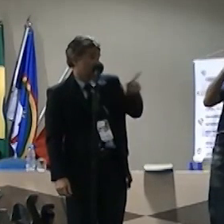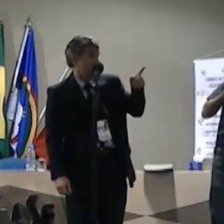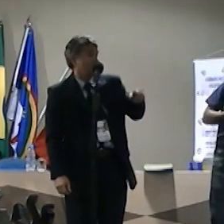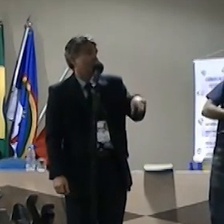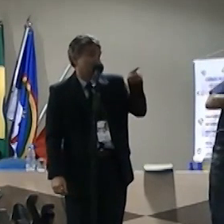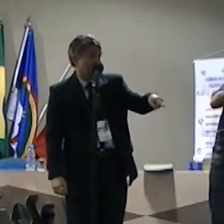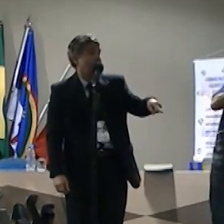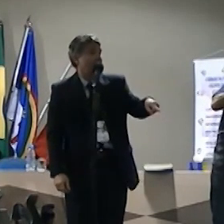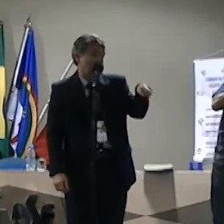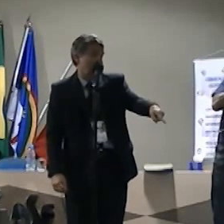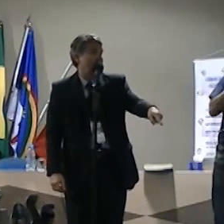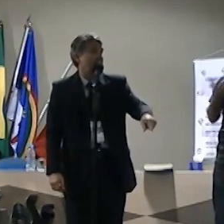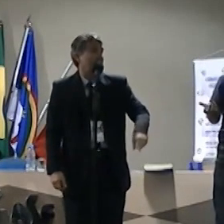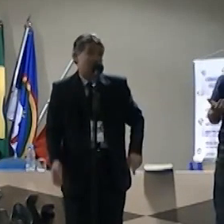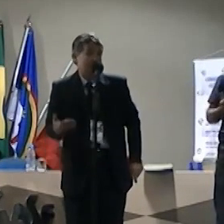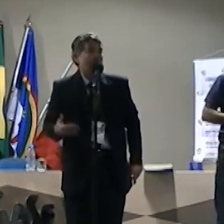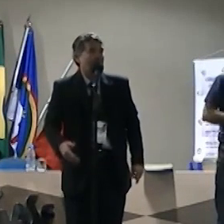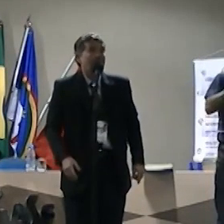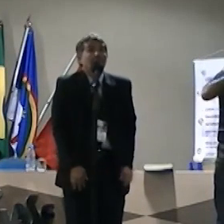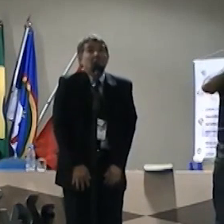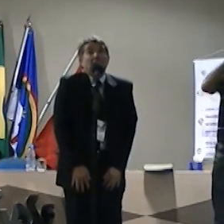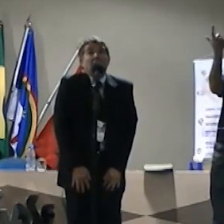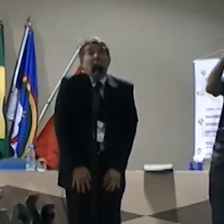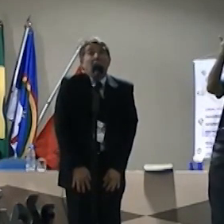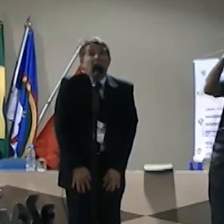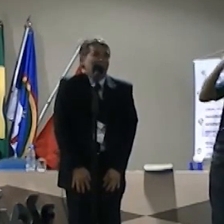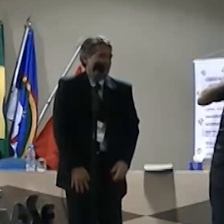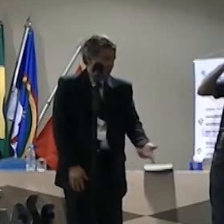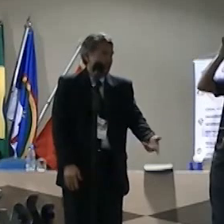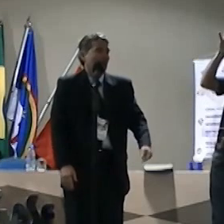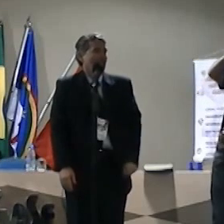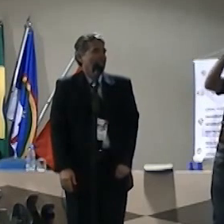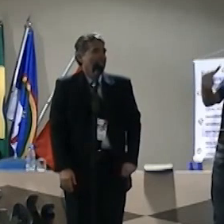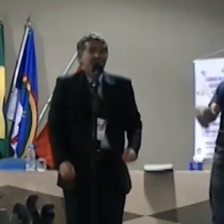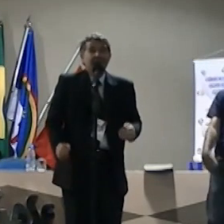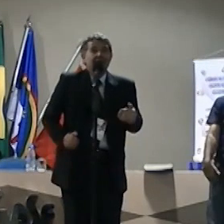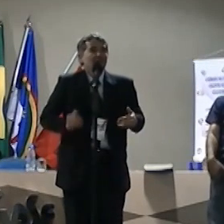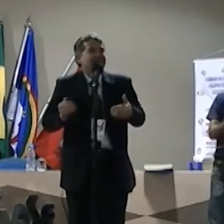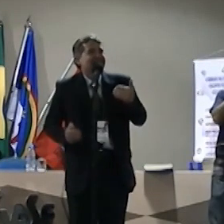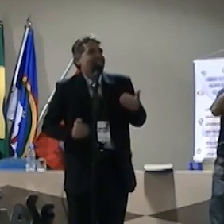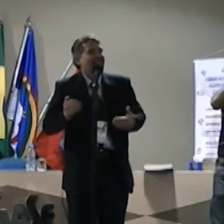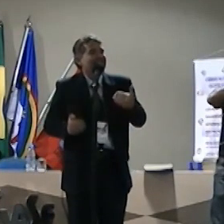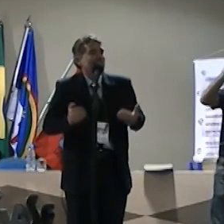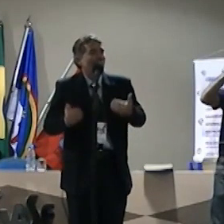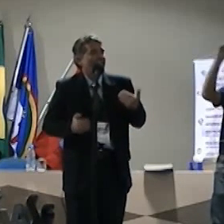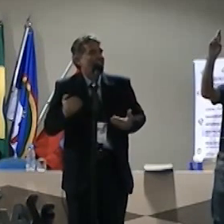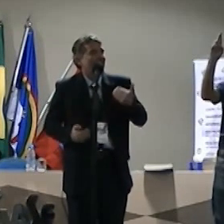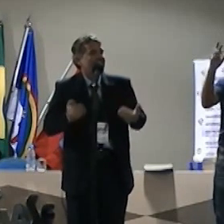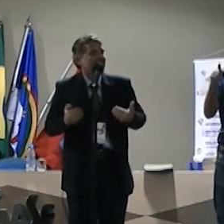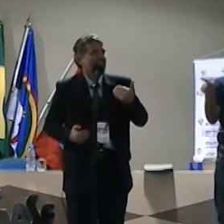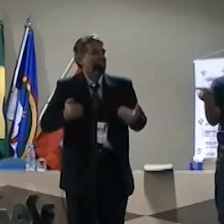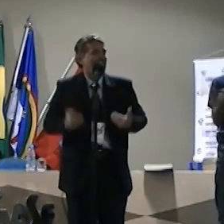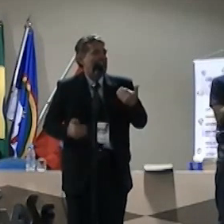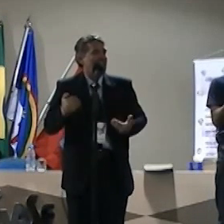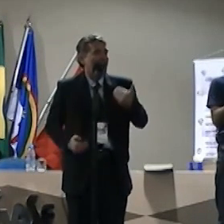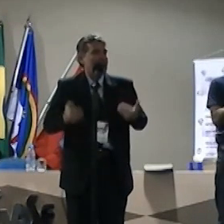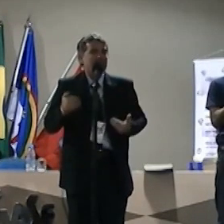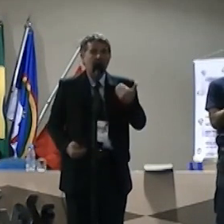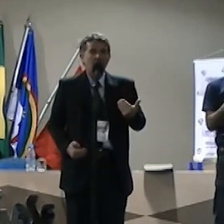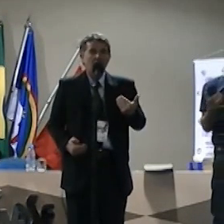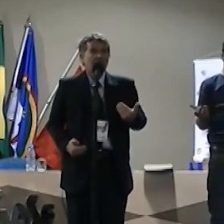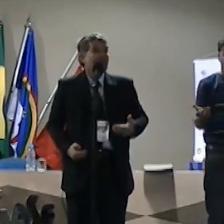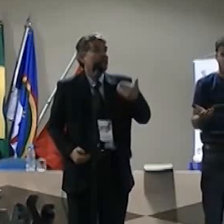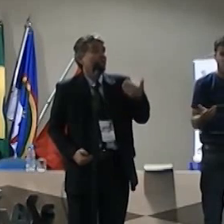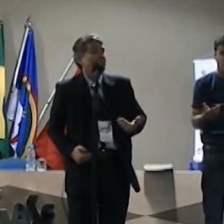manda, você também não manda em mim, não. Agora fica aí para ver se não apanha. Mandou. Quer dizer, são essas regras de convivência que pai e